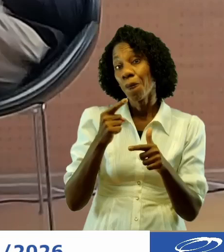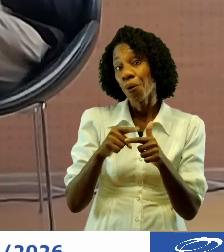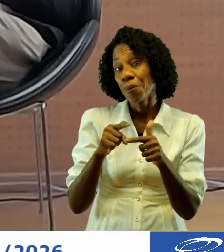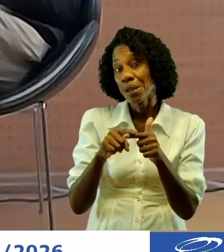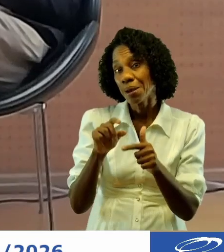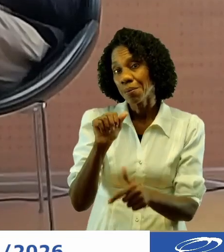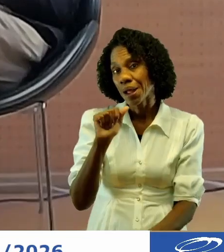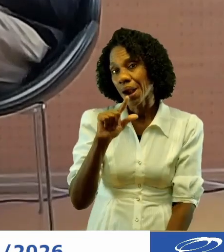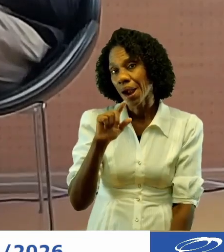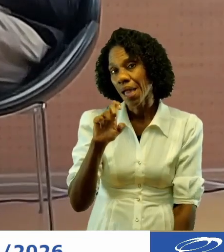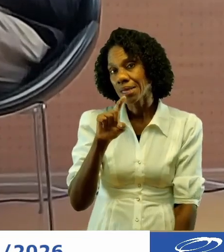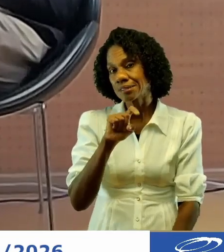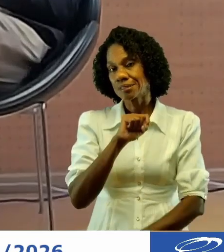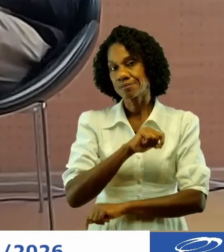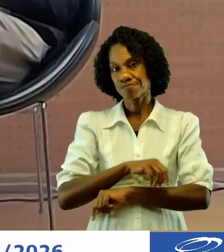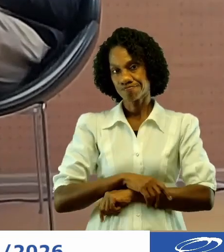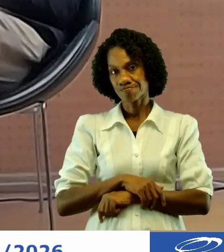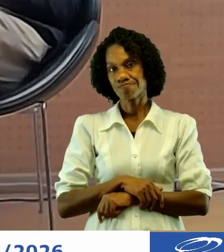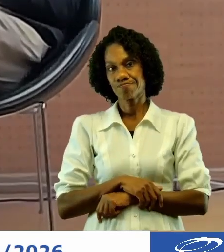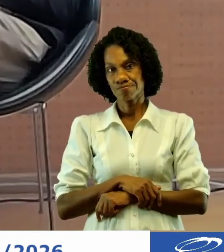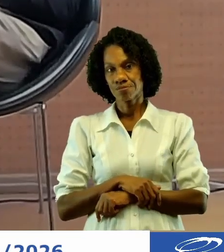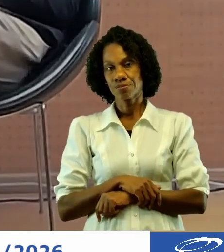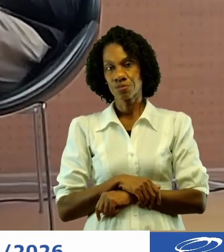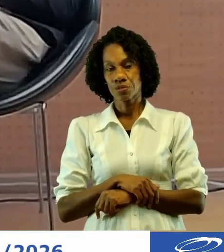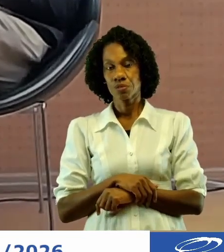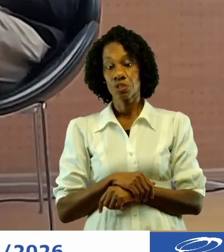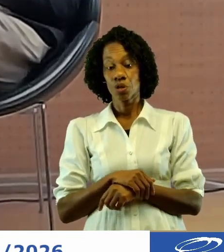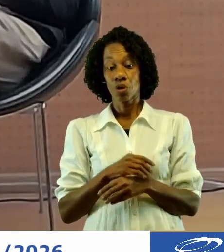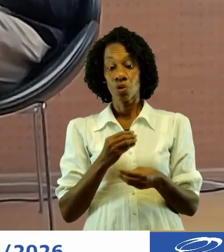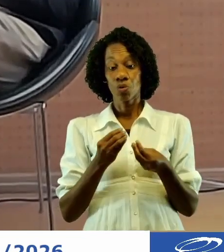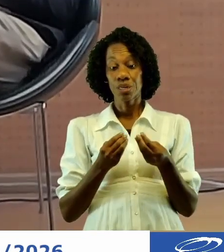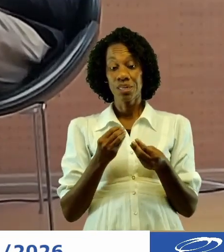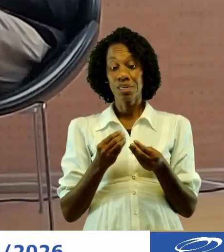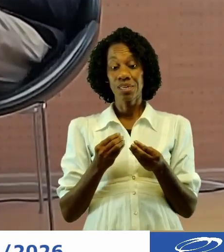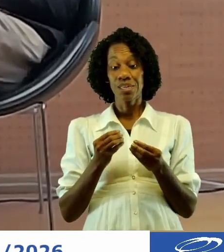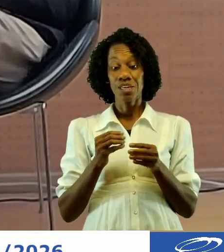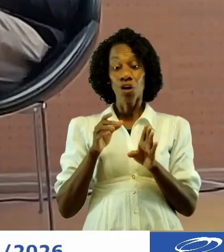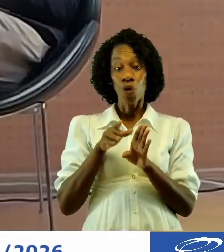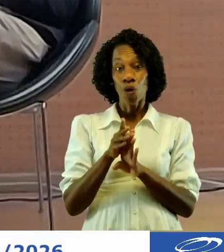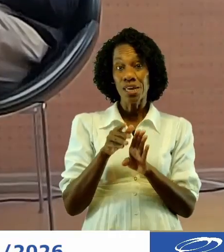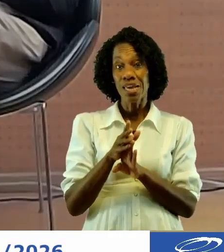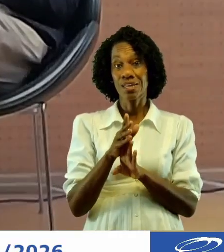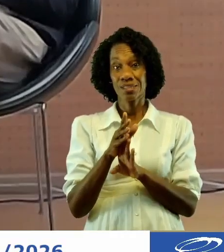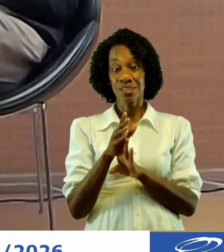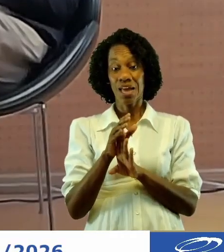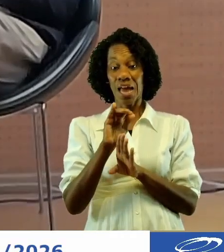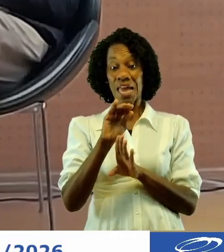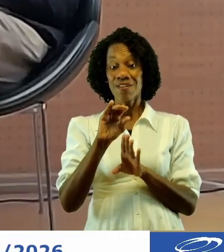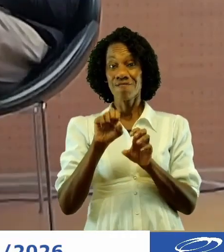Alex, é que os guidelines que orientam infecções associadas às fraturas